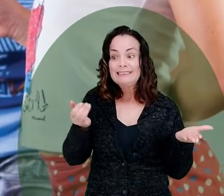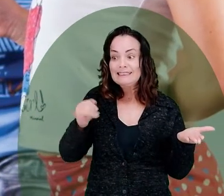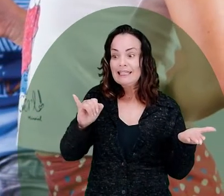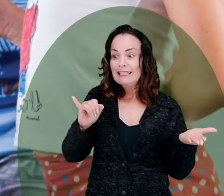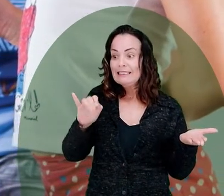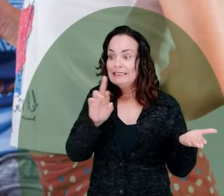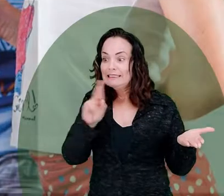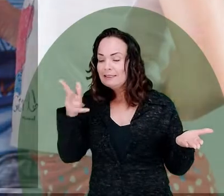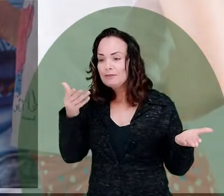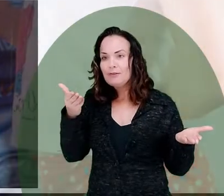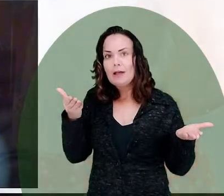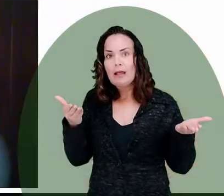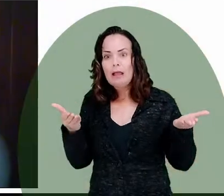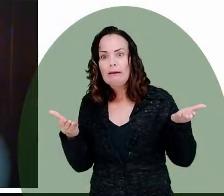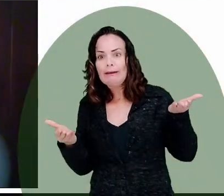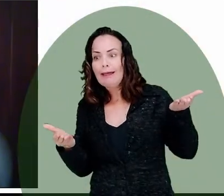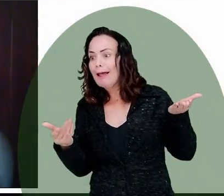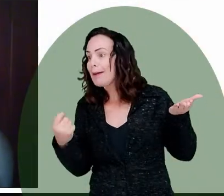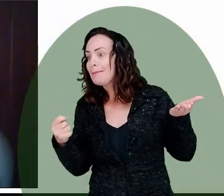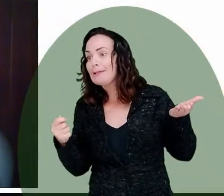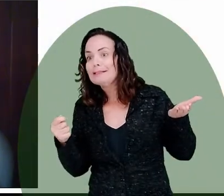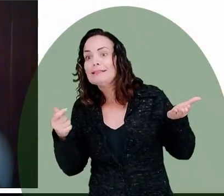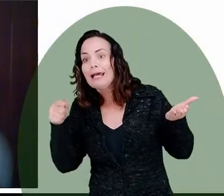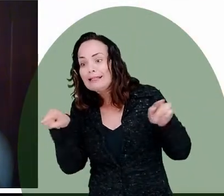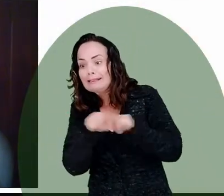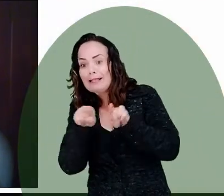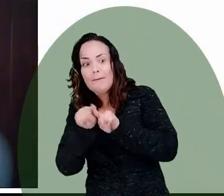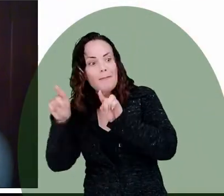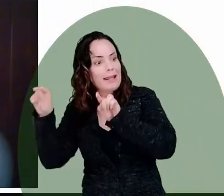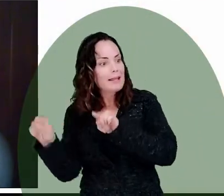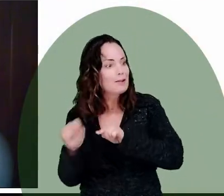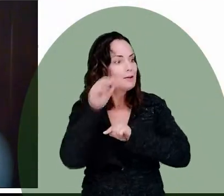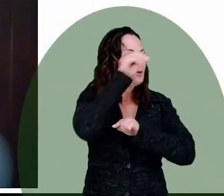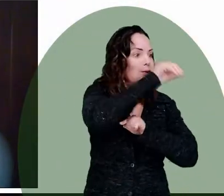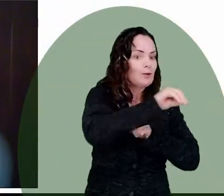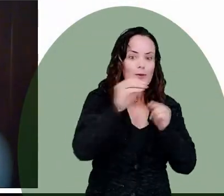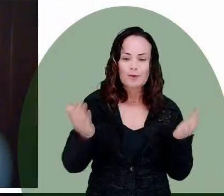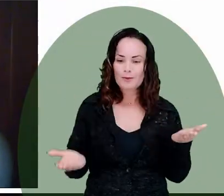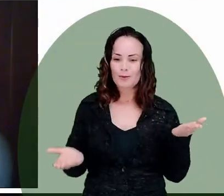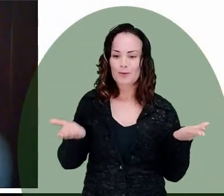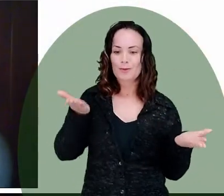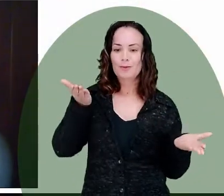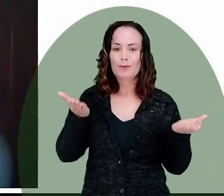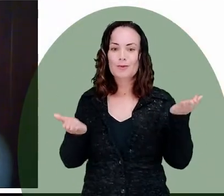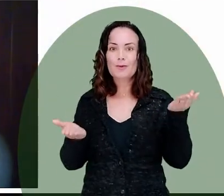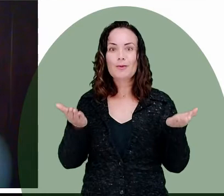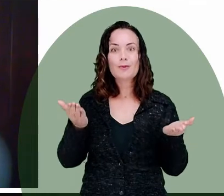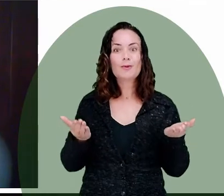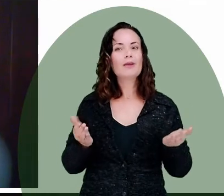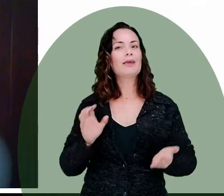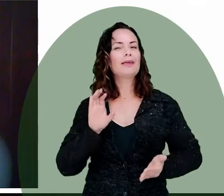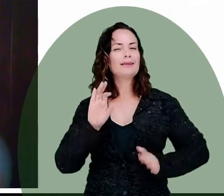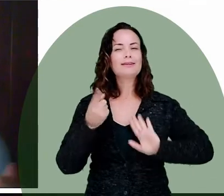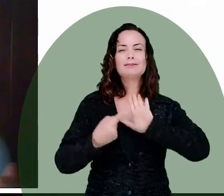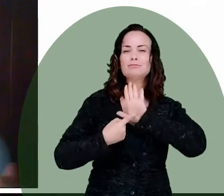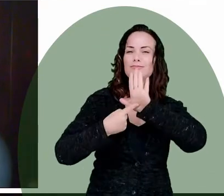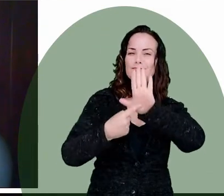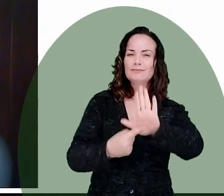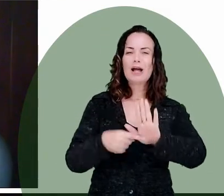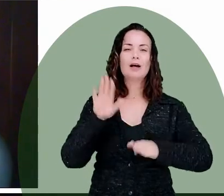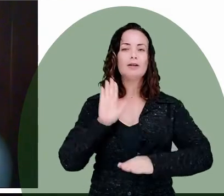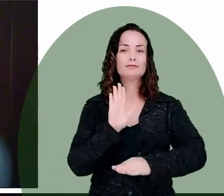de um lado, você tem que pôr do outro lado para manter a igualdade. Isso levava os alunos a